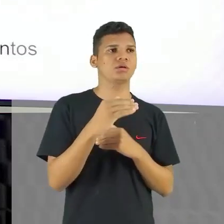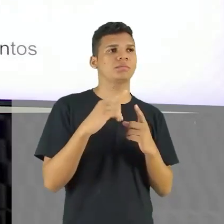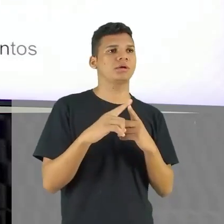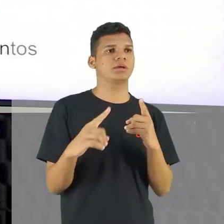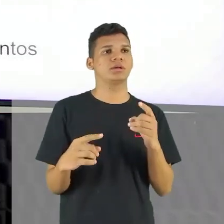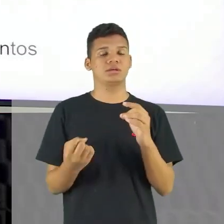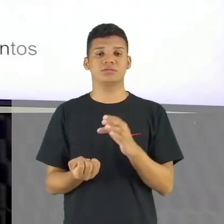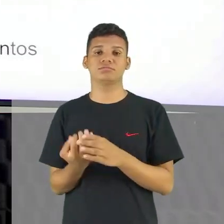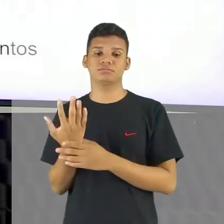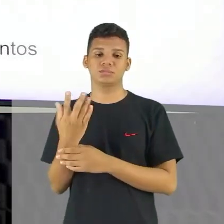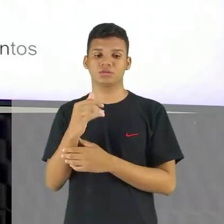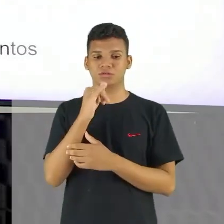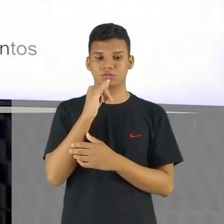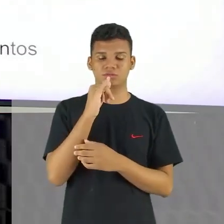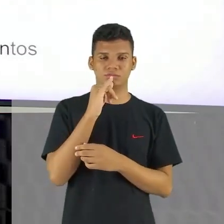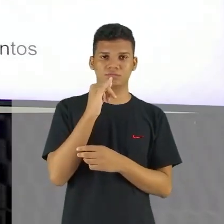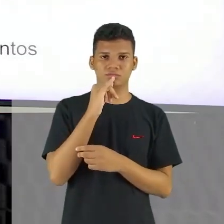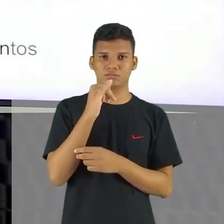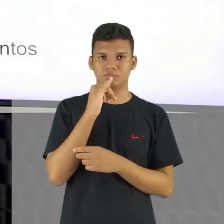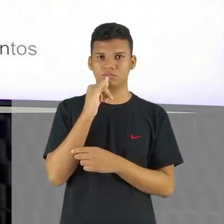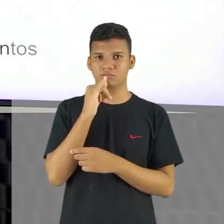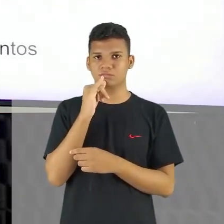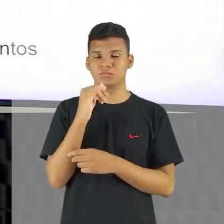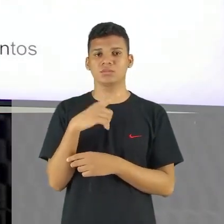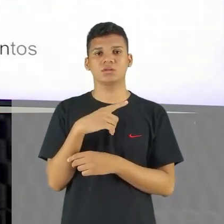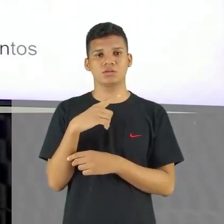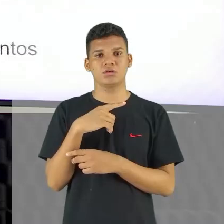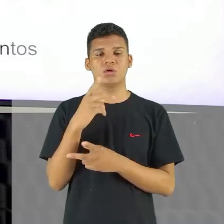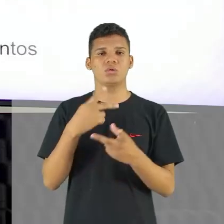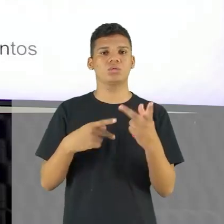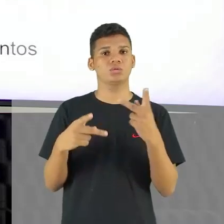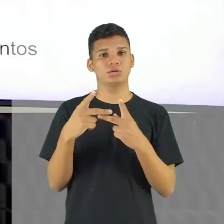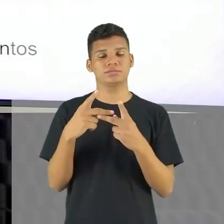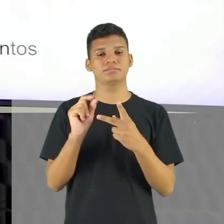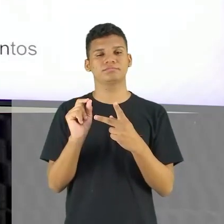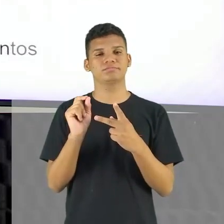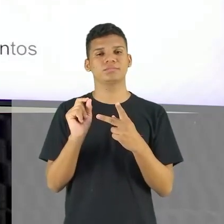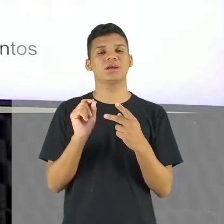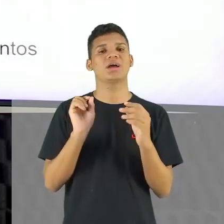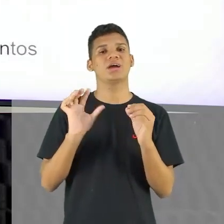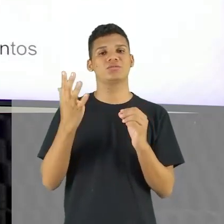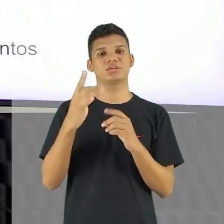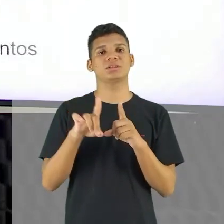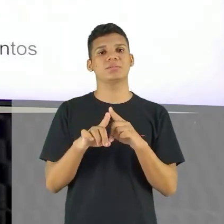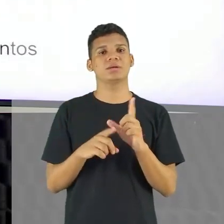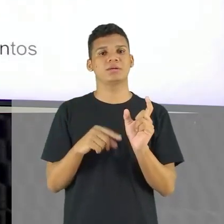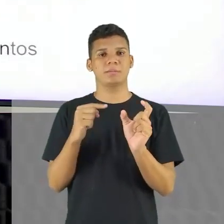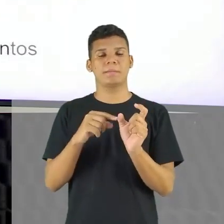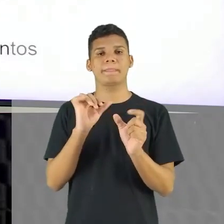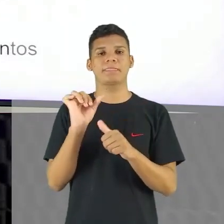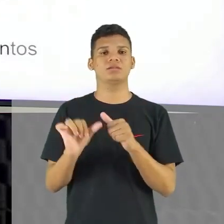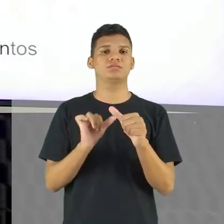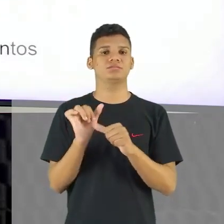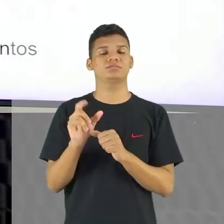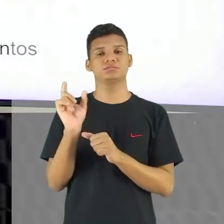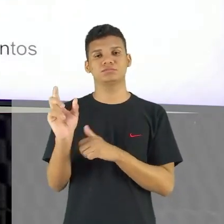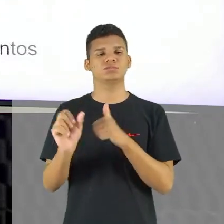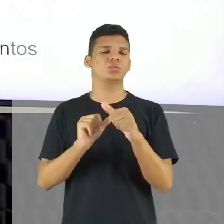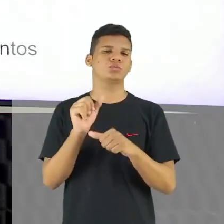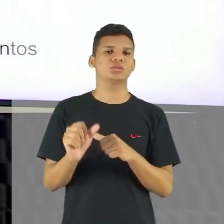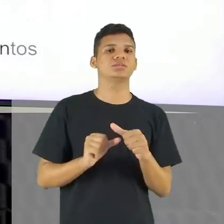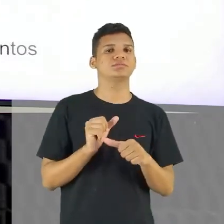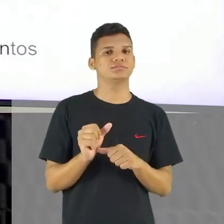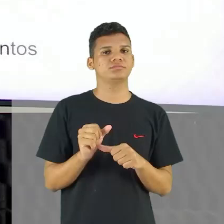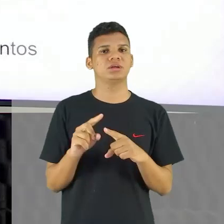elas vão com o vento. Assim como o vento vem e vai, as palavras também vão mudando. Por isso que eu não posso colocar